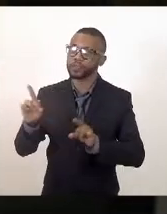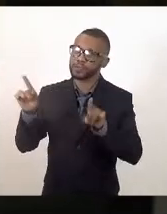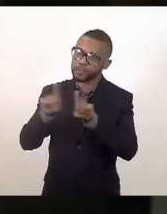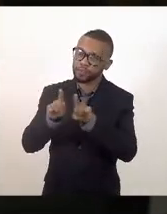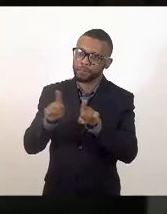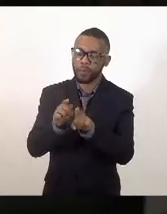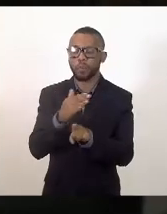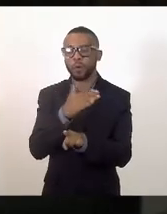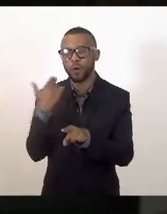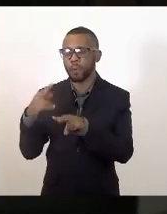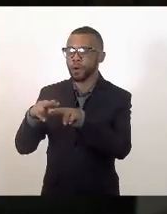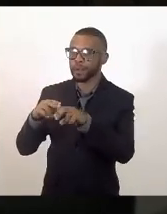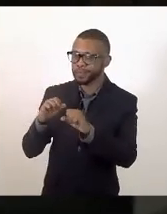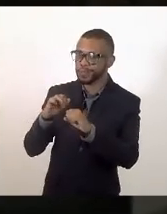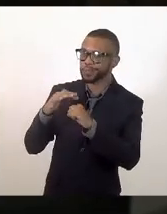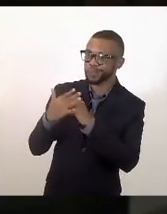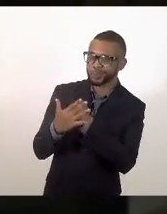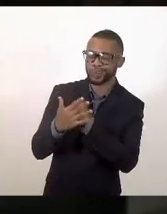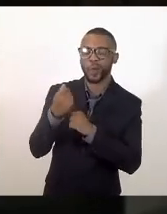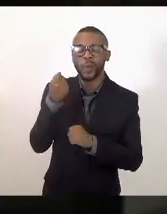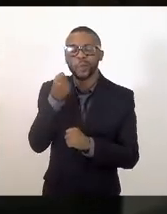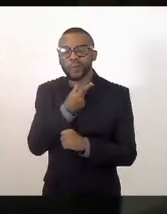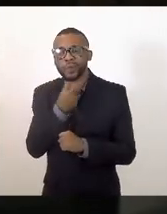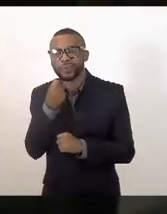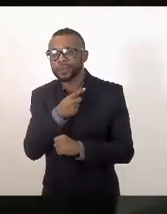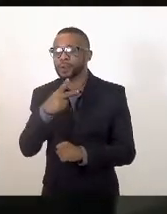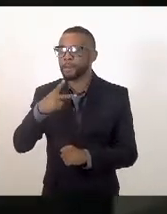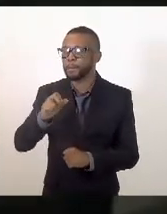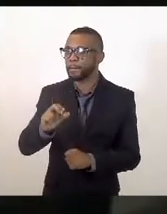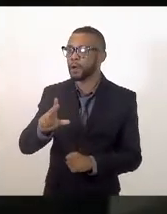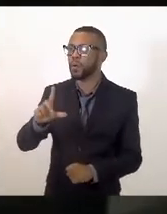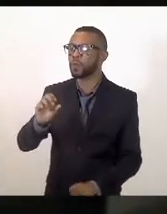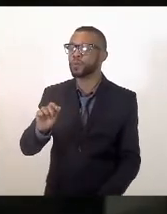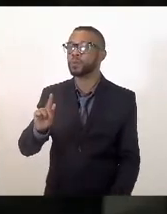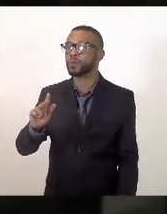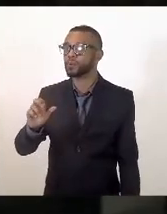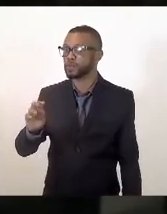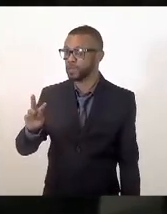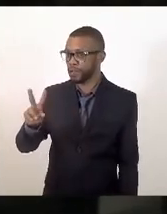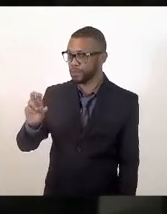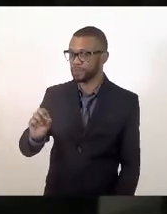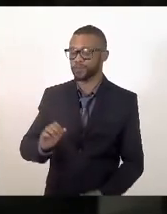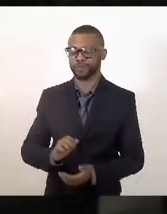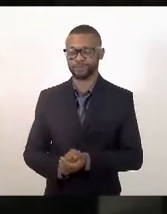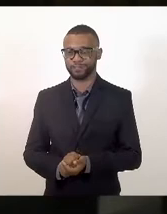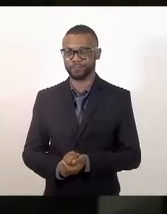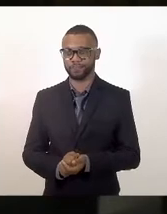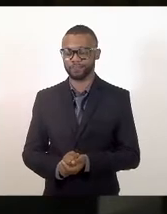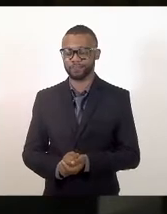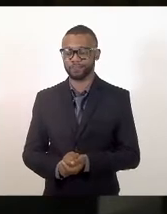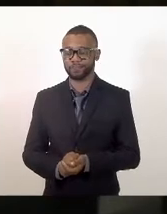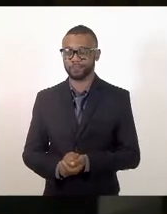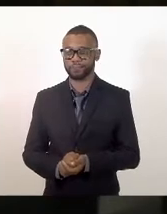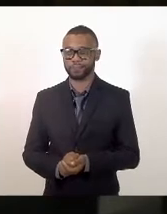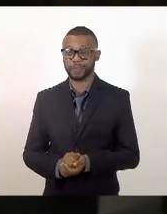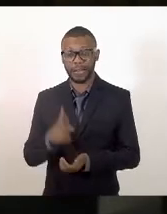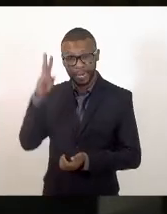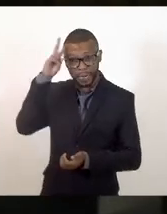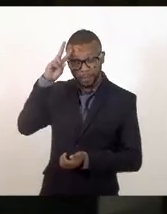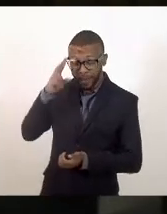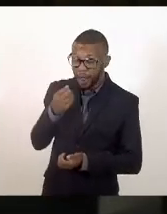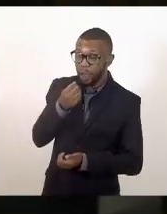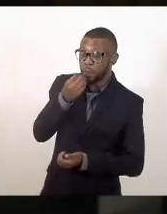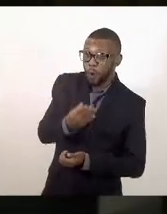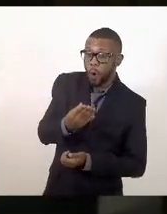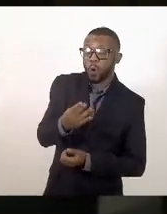o Covid, o humorista Paulo Gustavo. É bom lembrar que contra o preconceito,